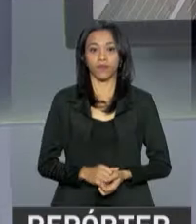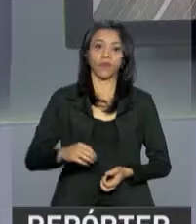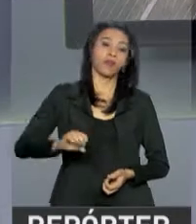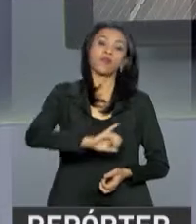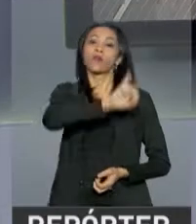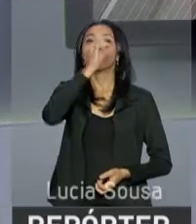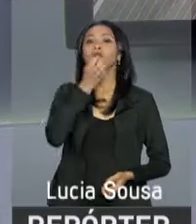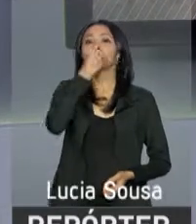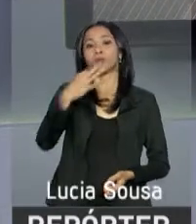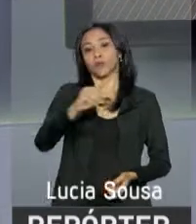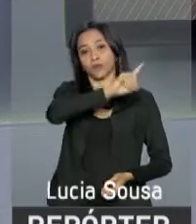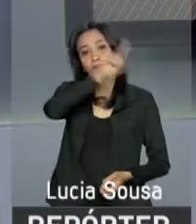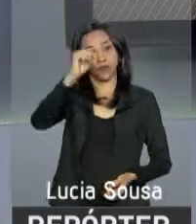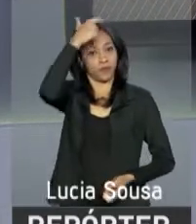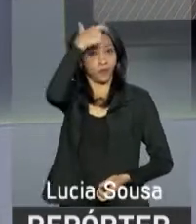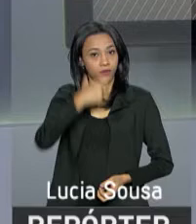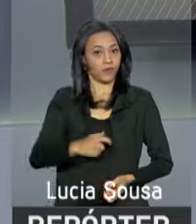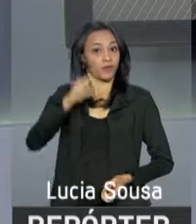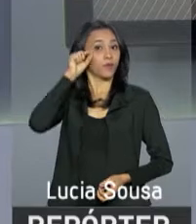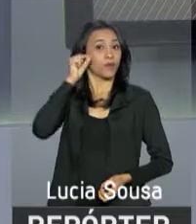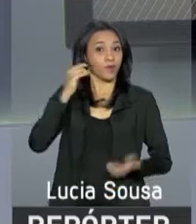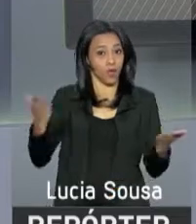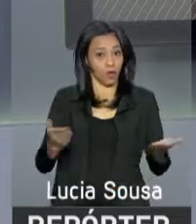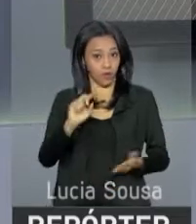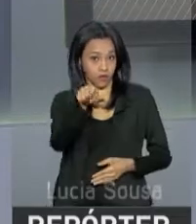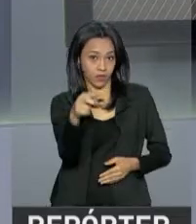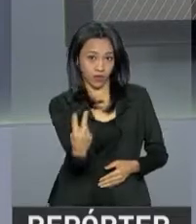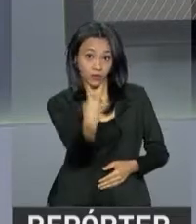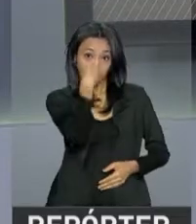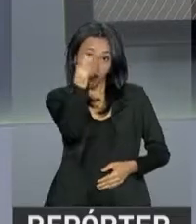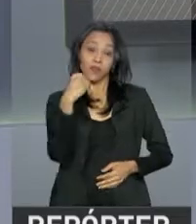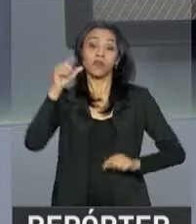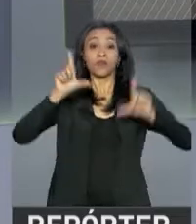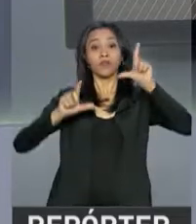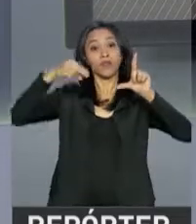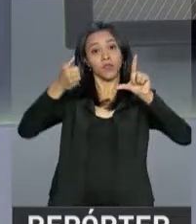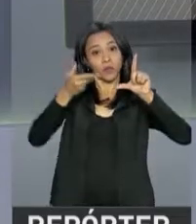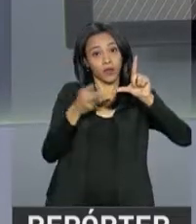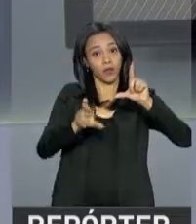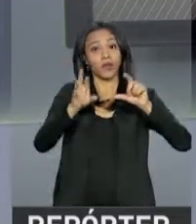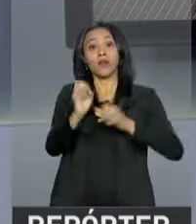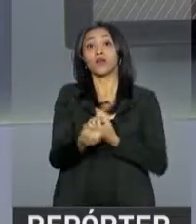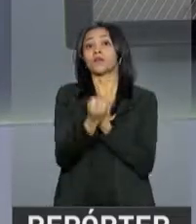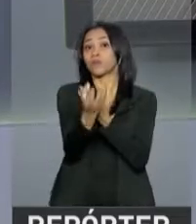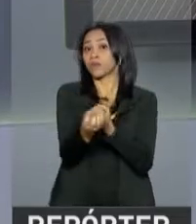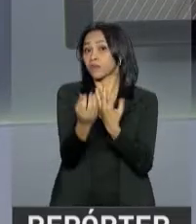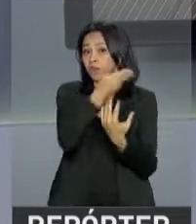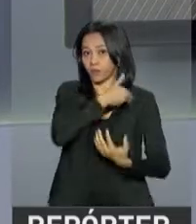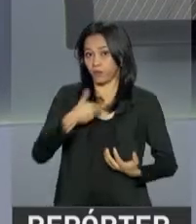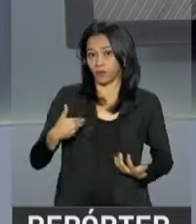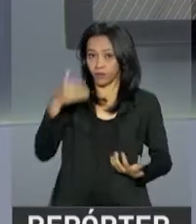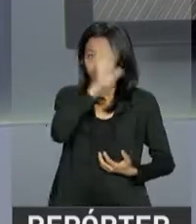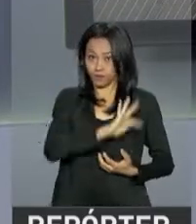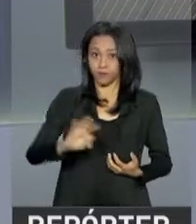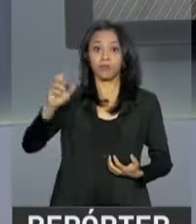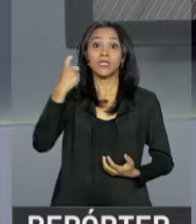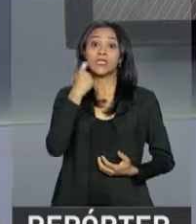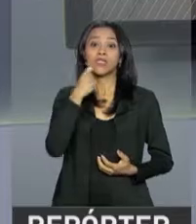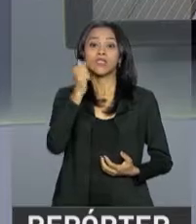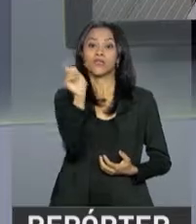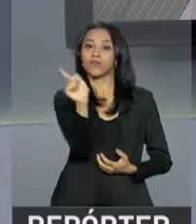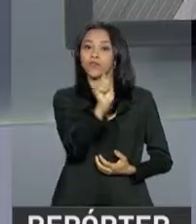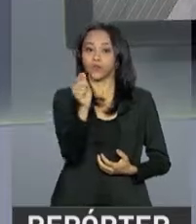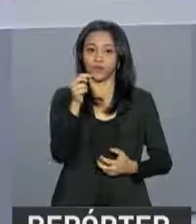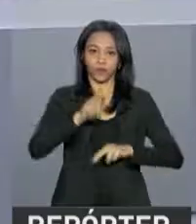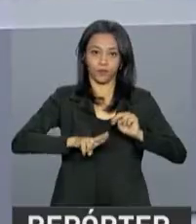Olá, bom dia. Eu sou Thaisa Dias e a partir de agora você acompanha o repórter NBR com as notícias do governo federal desta sexta-feira, 22